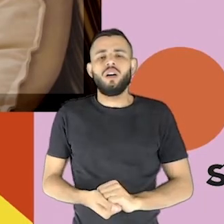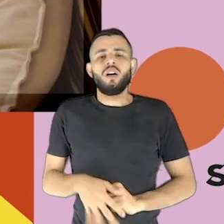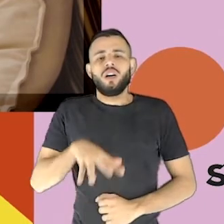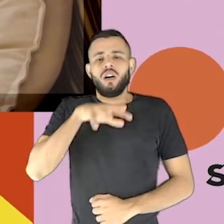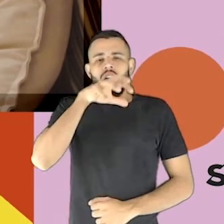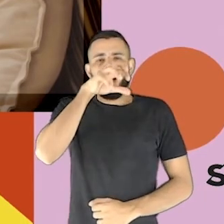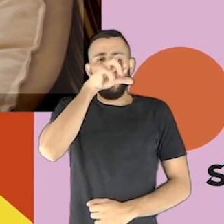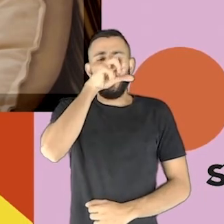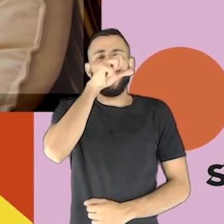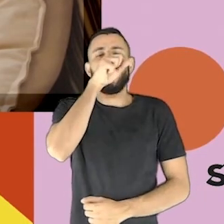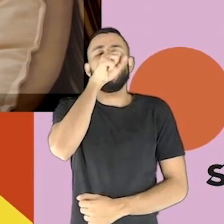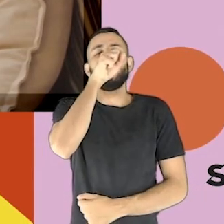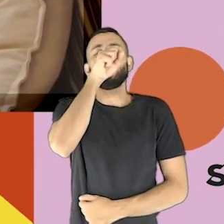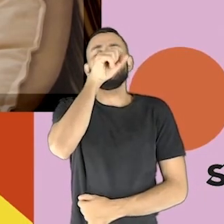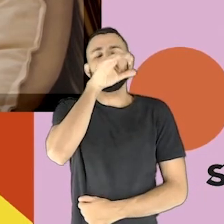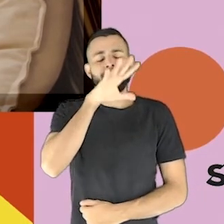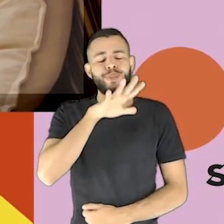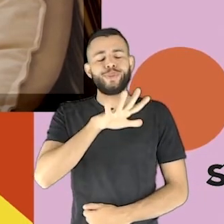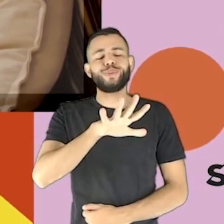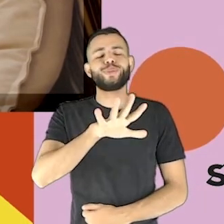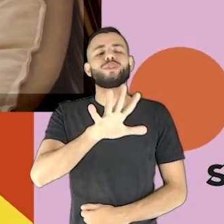Respire e acolhe um pouco, acalma.